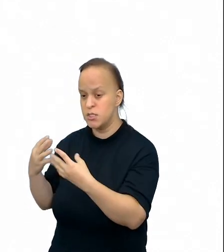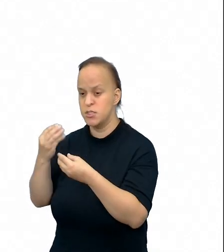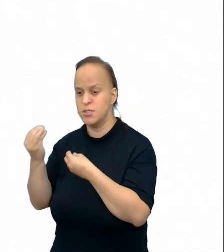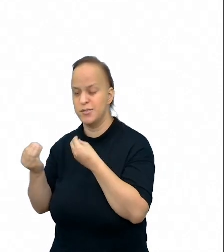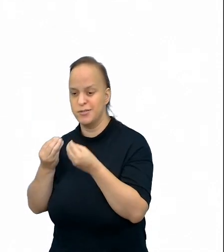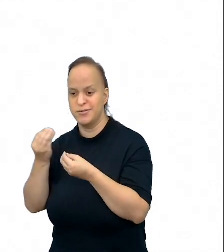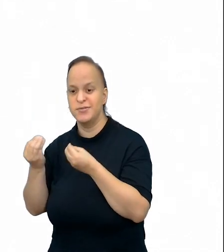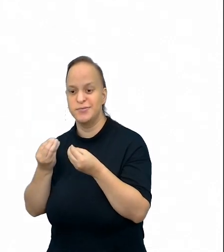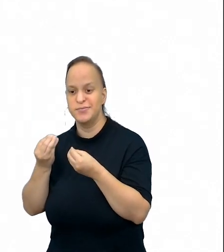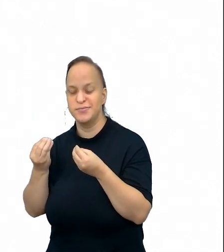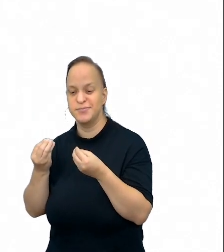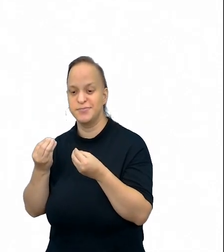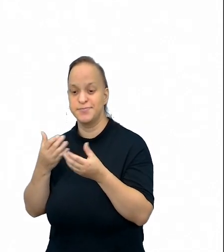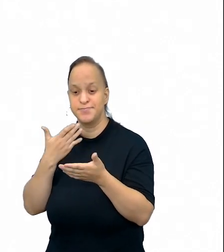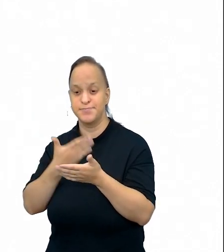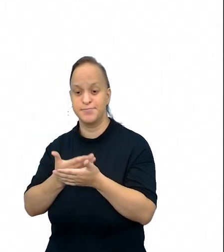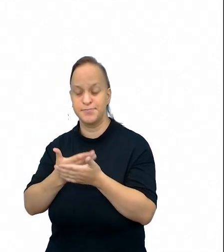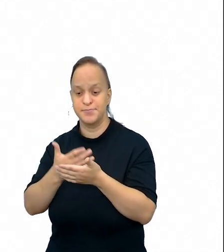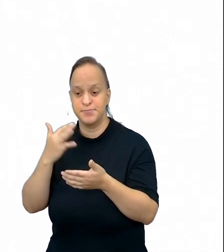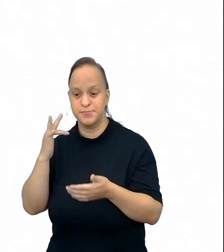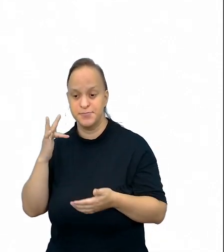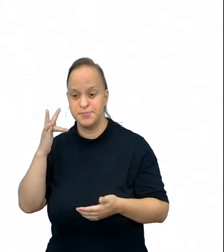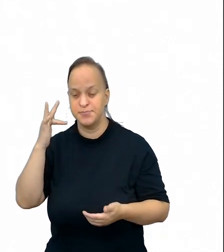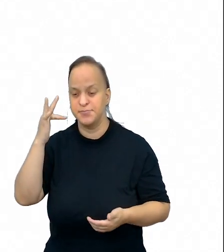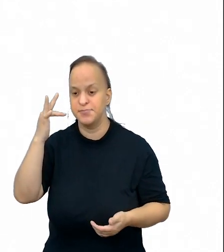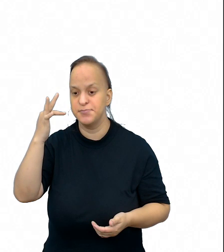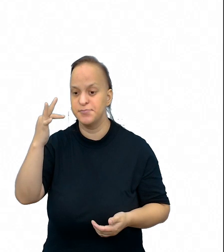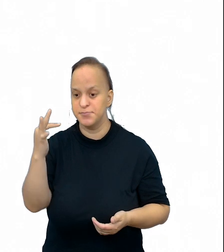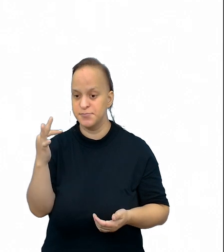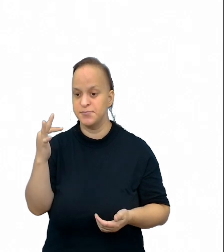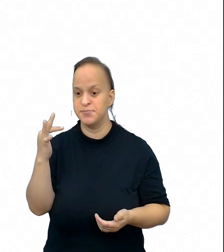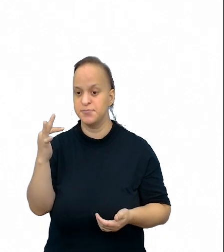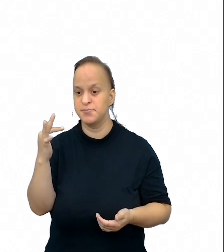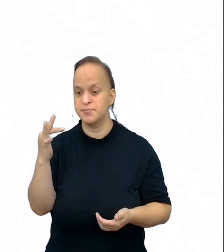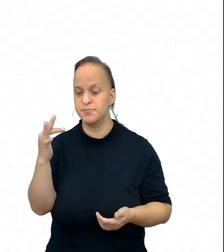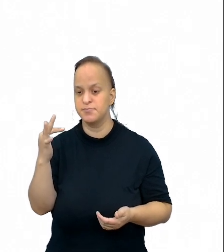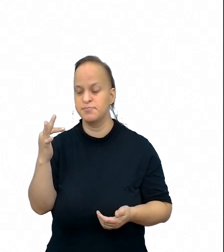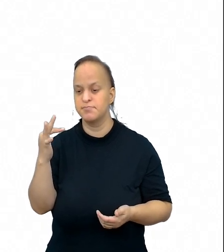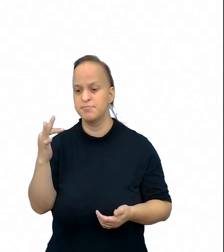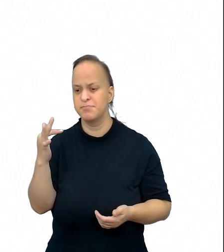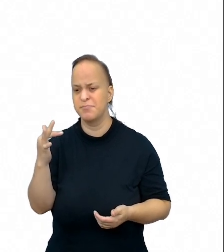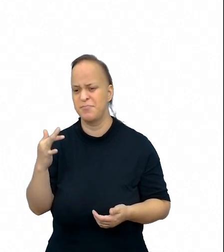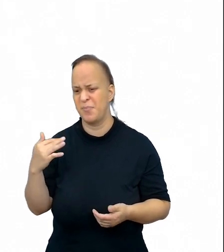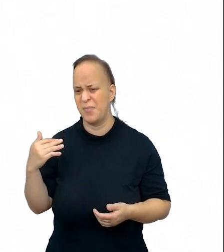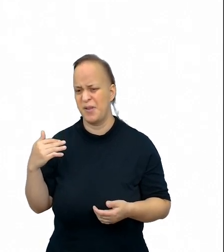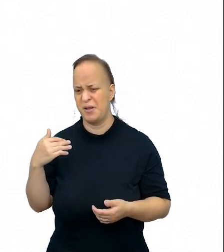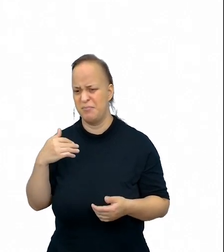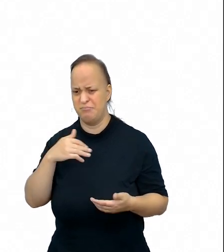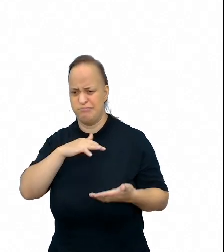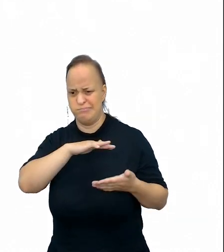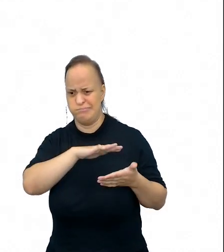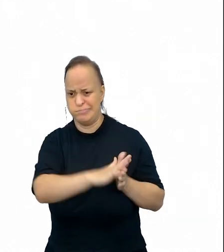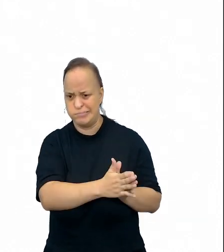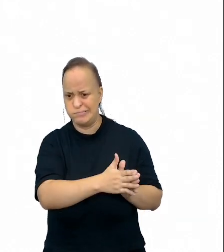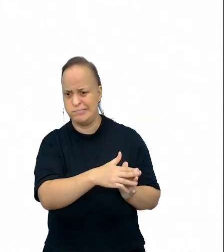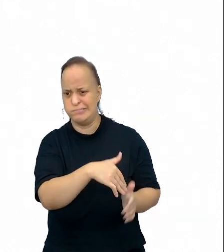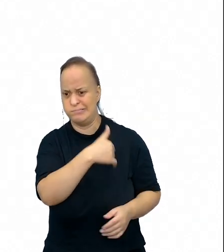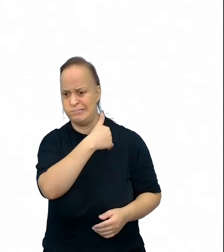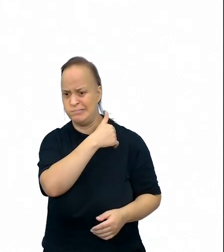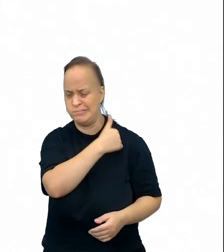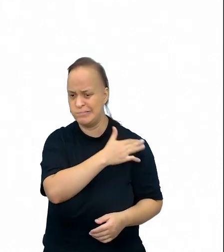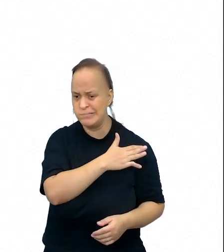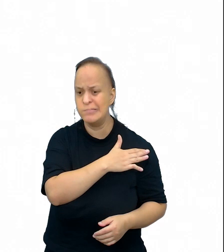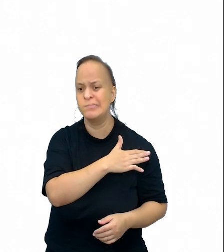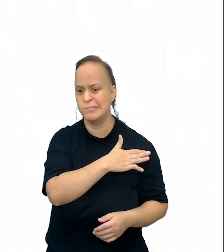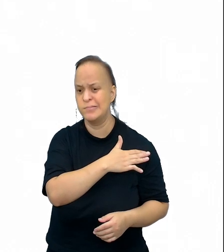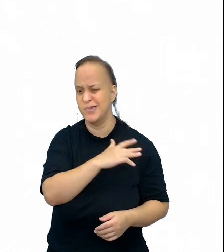se liga, né? Os estudantes posicionam-se em relações a preconceitos de qualquer natureza e têm